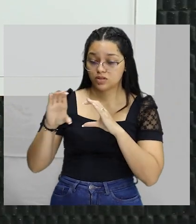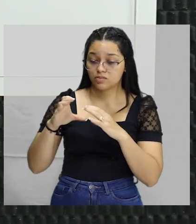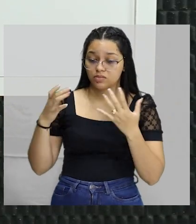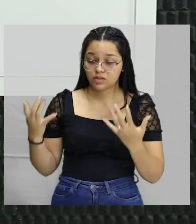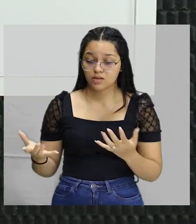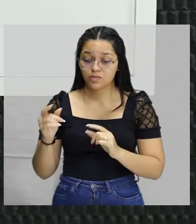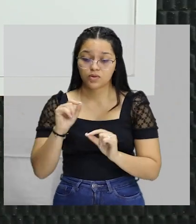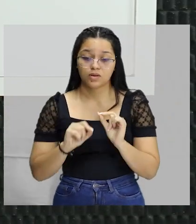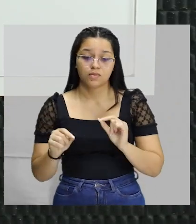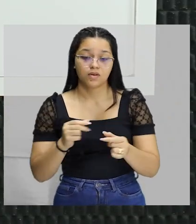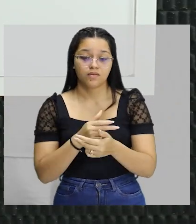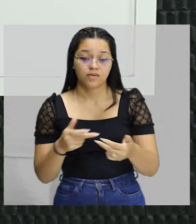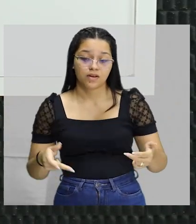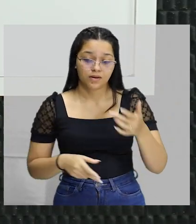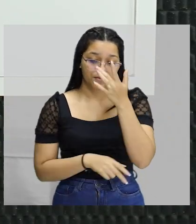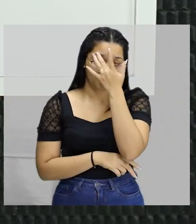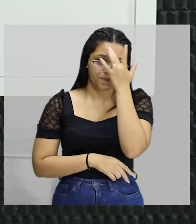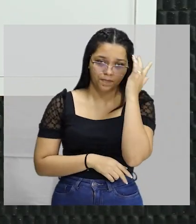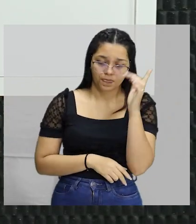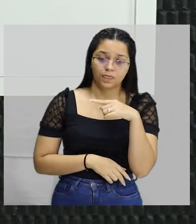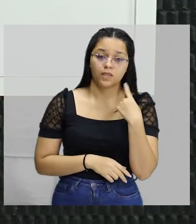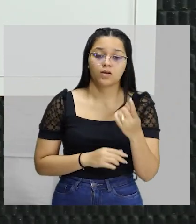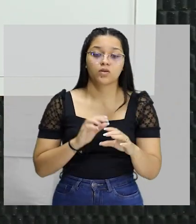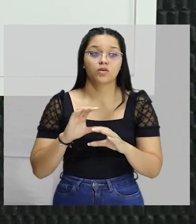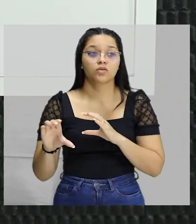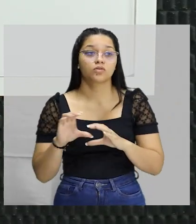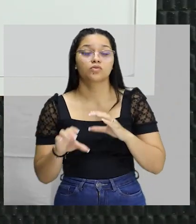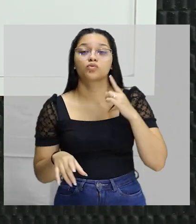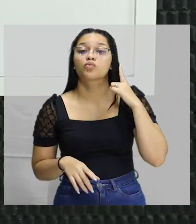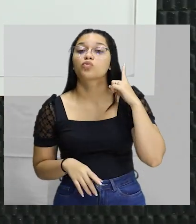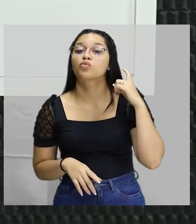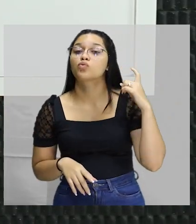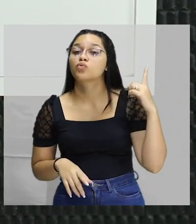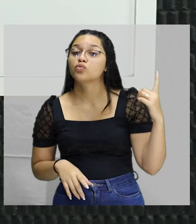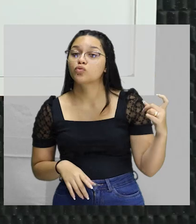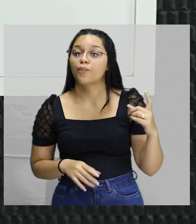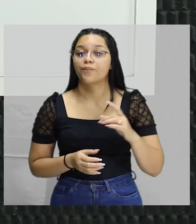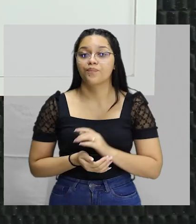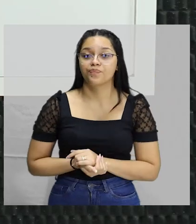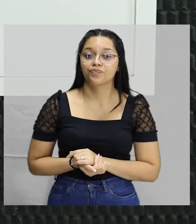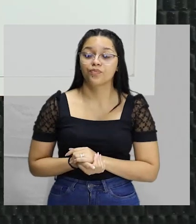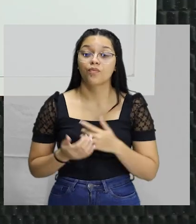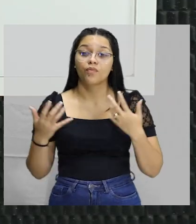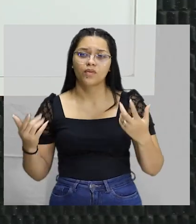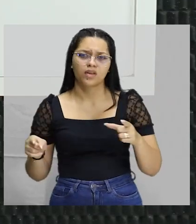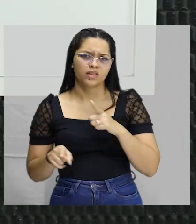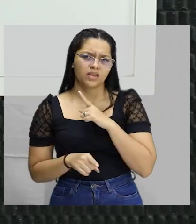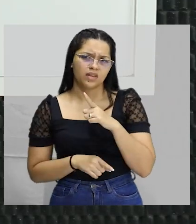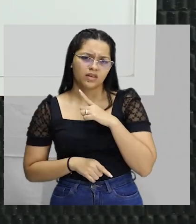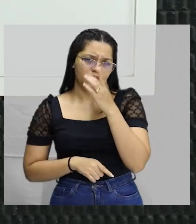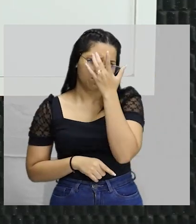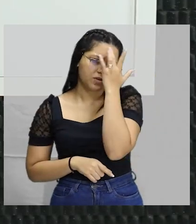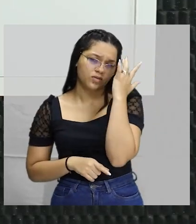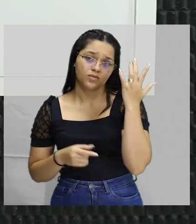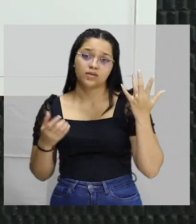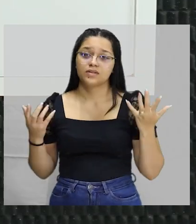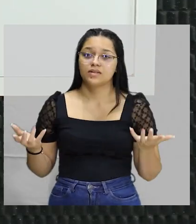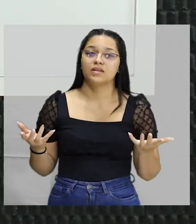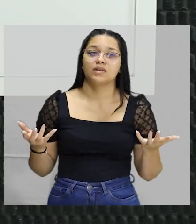para a maioria das pessoas, nós nos comunicamos através do som, certo? Infelizmente, tem pessoas que têm